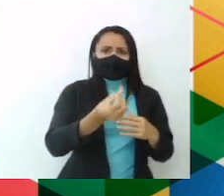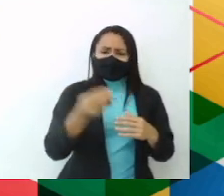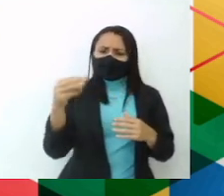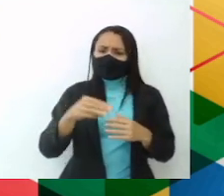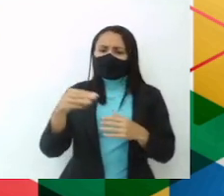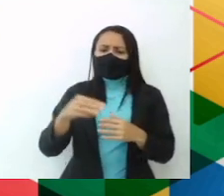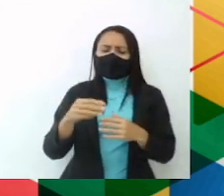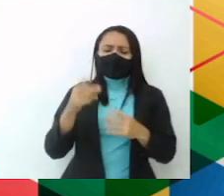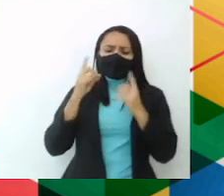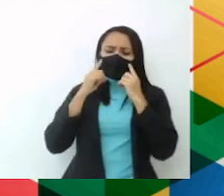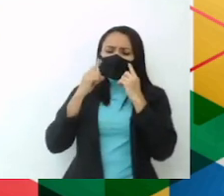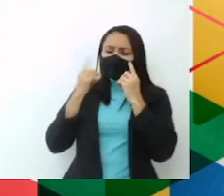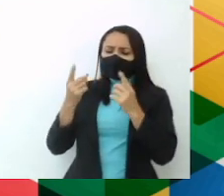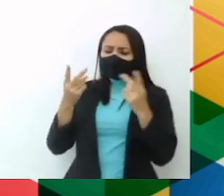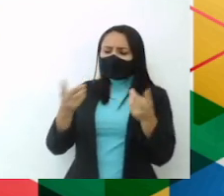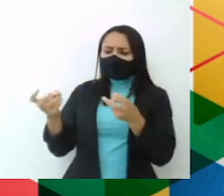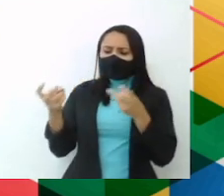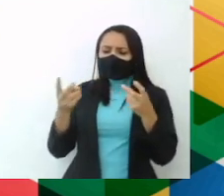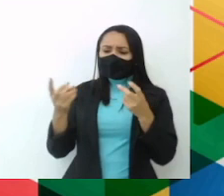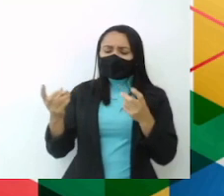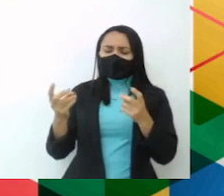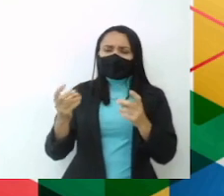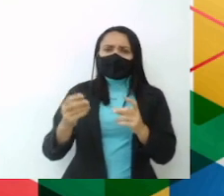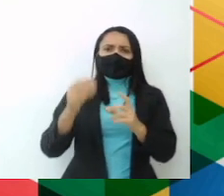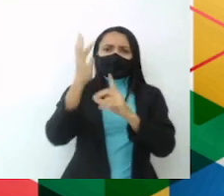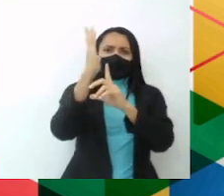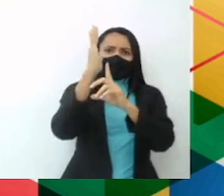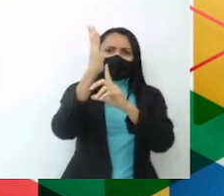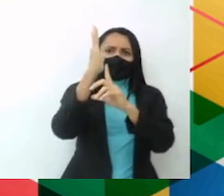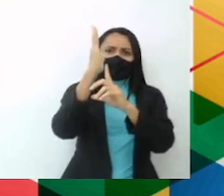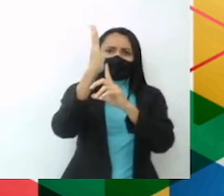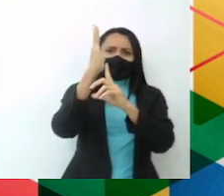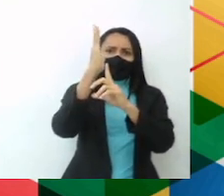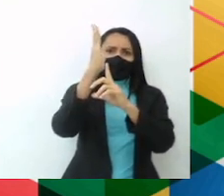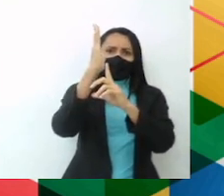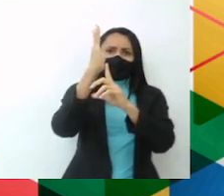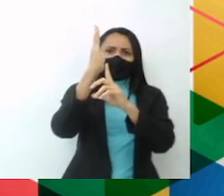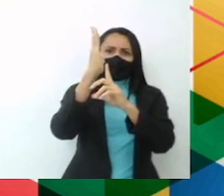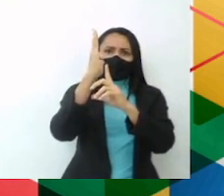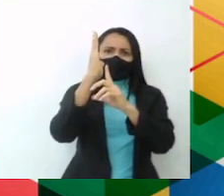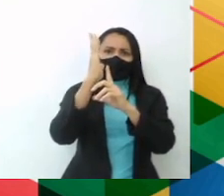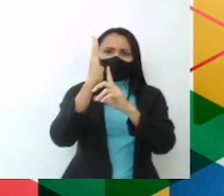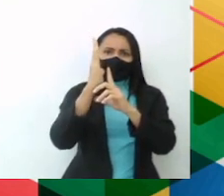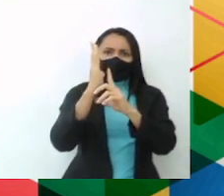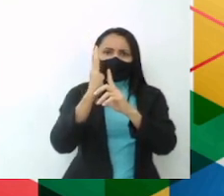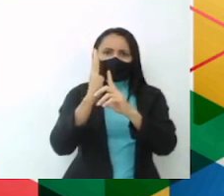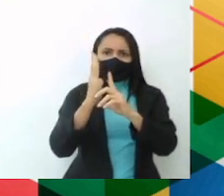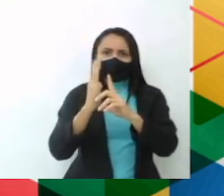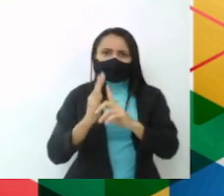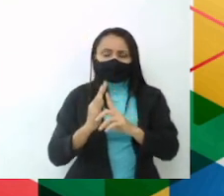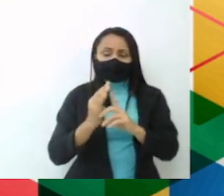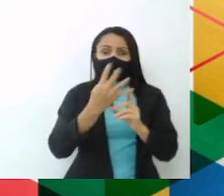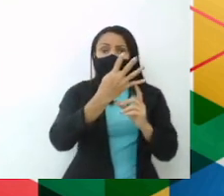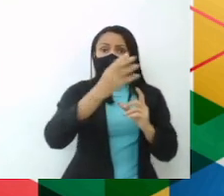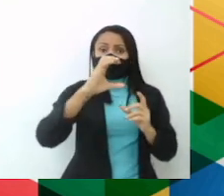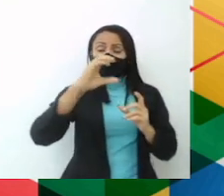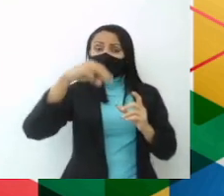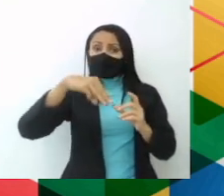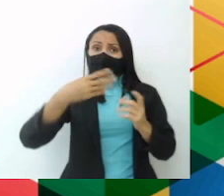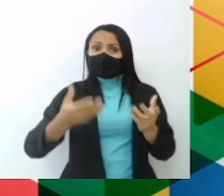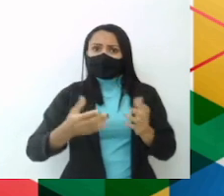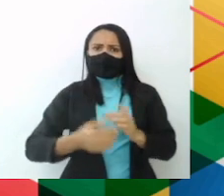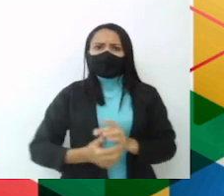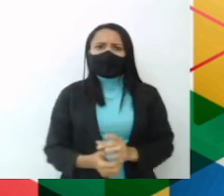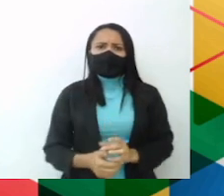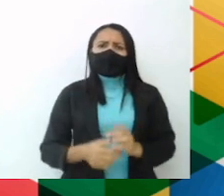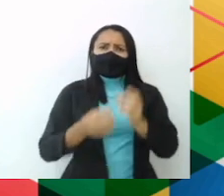36 minutos, a medida da altura dessa vela era de 4 centímetros. Considerando a queima